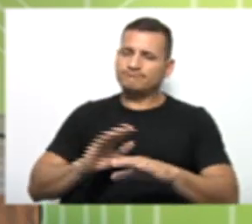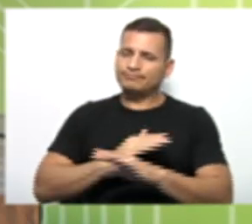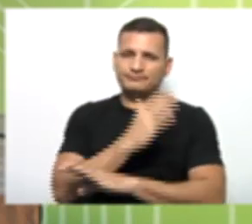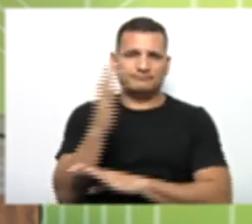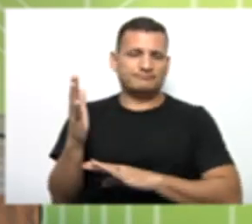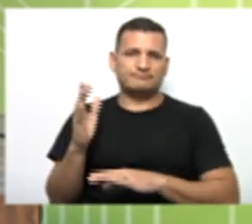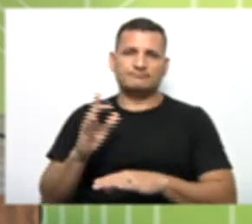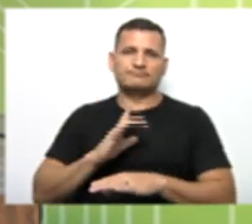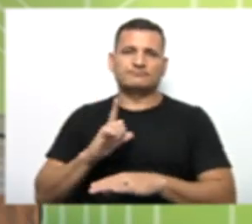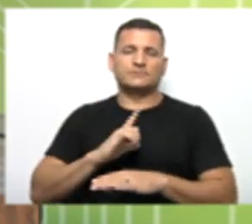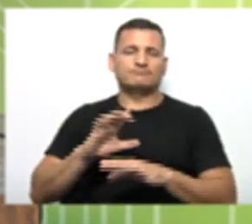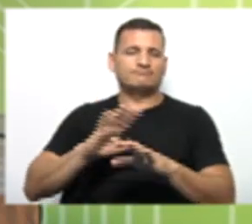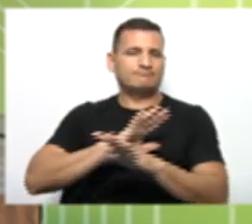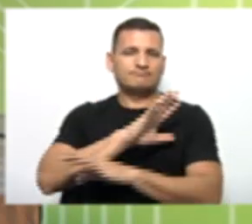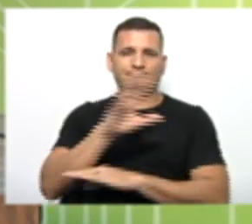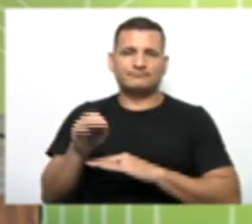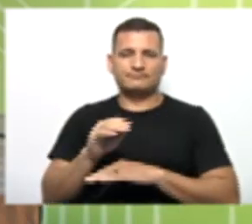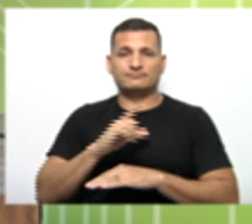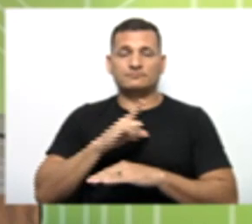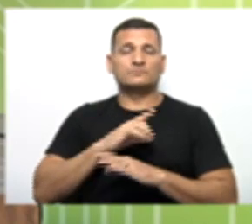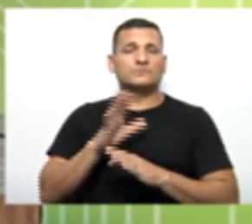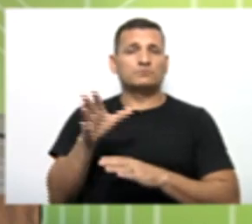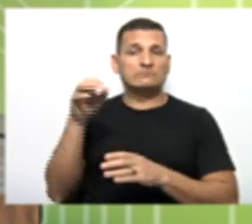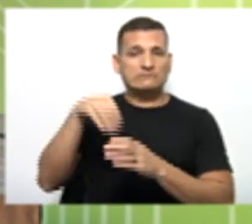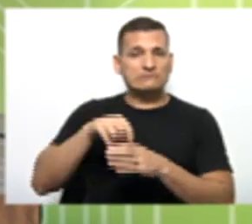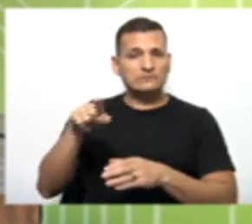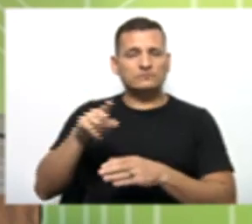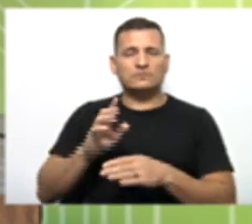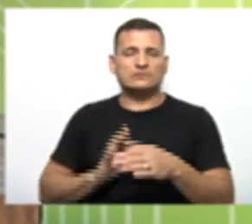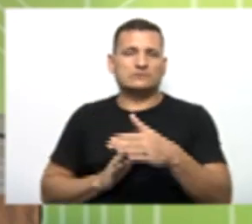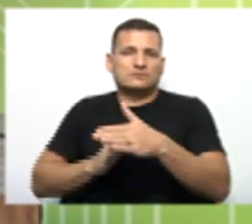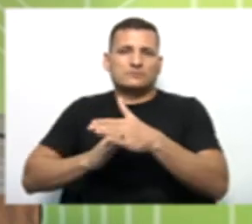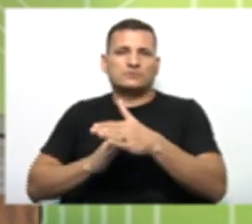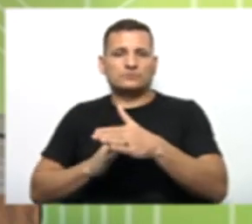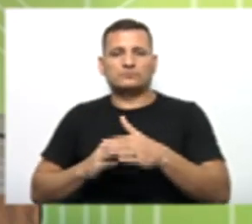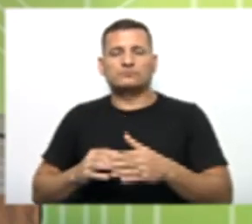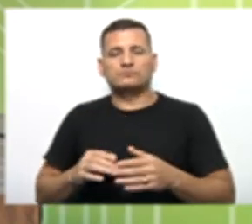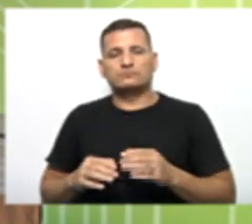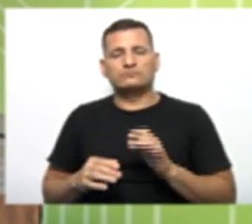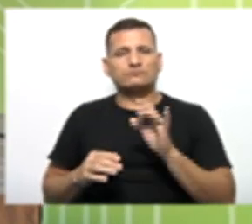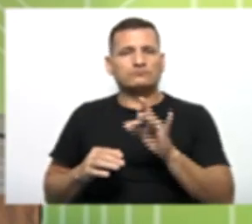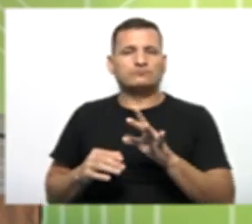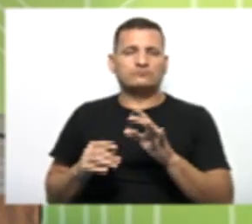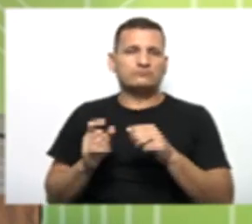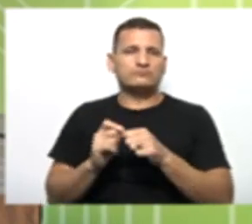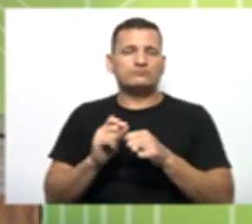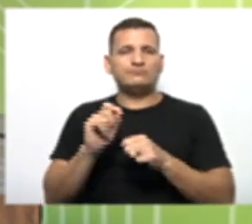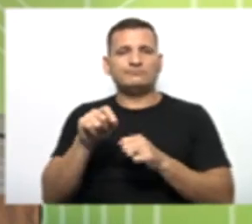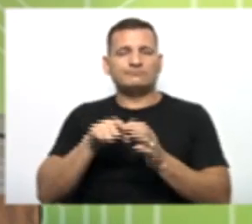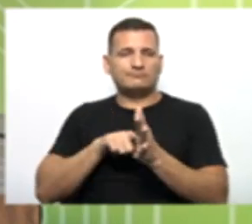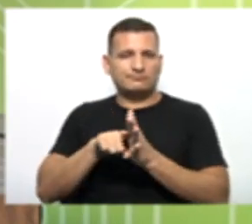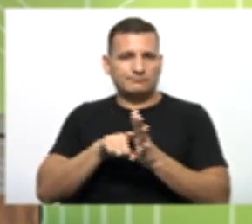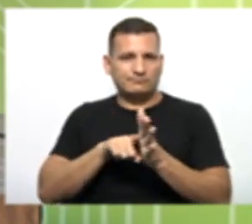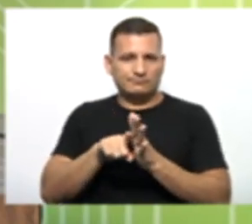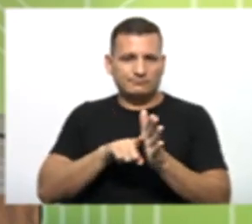unidades, a ação do homem é muito restrita, podendo ser somente feito uso para